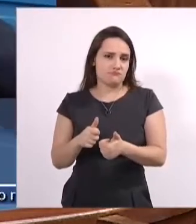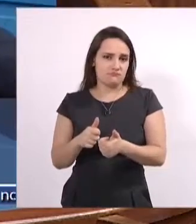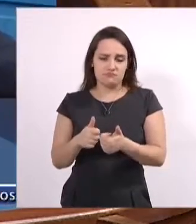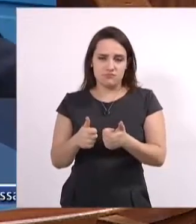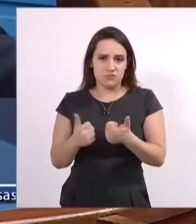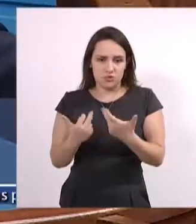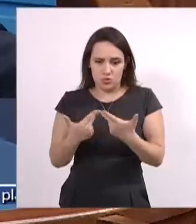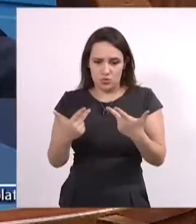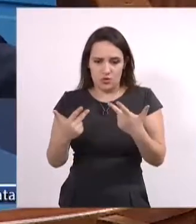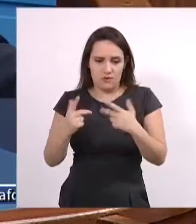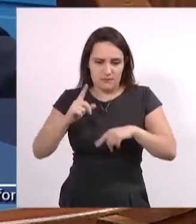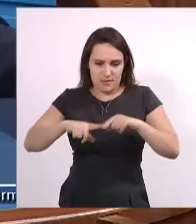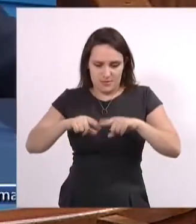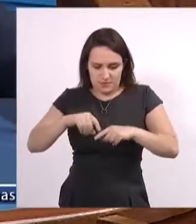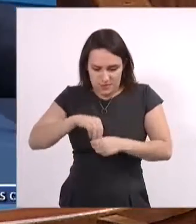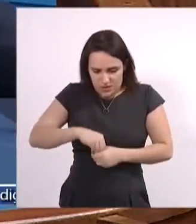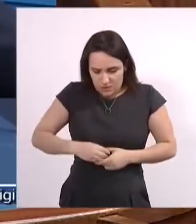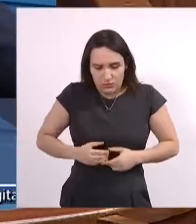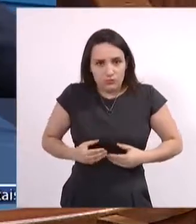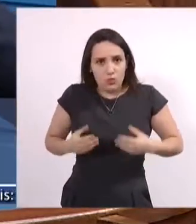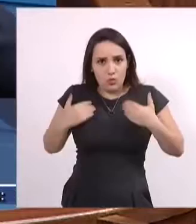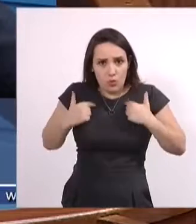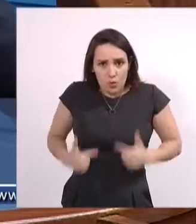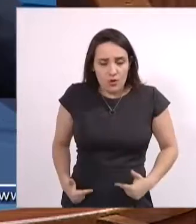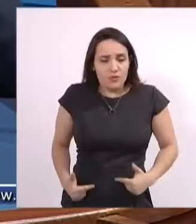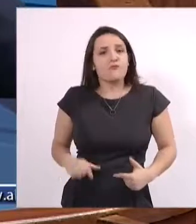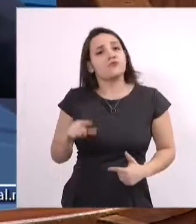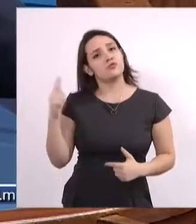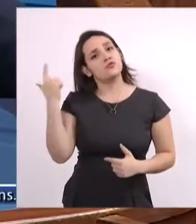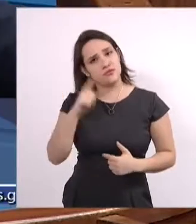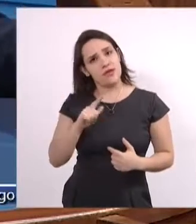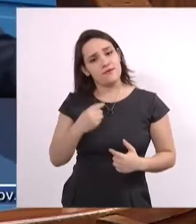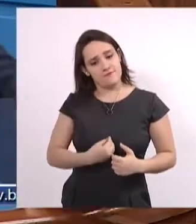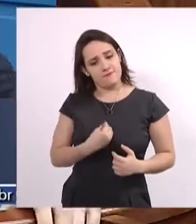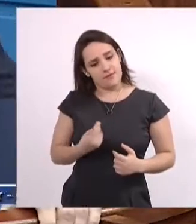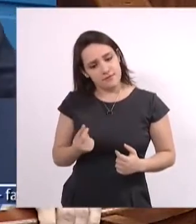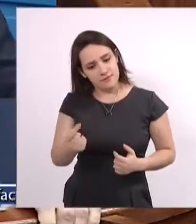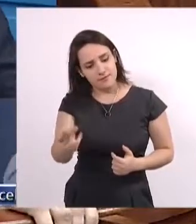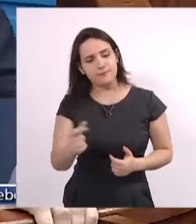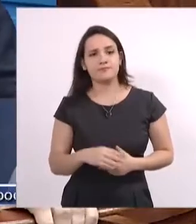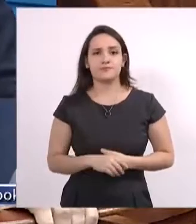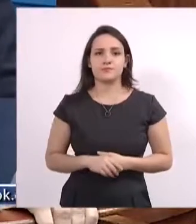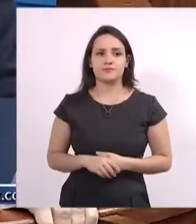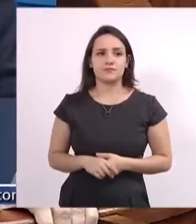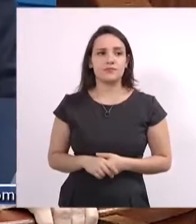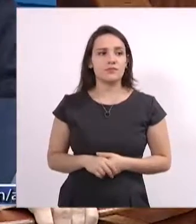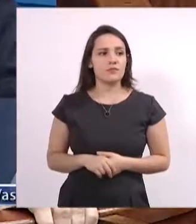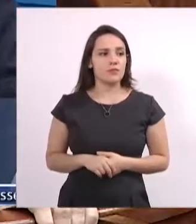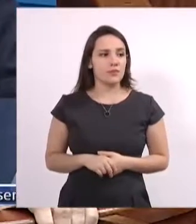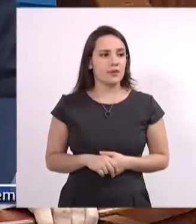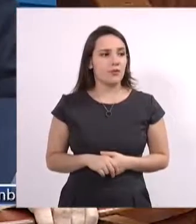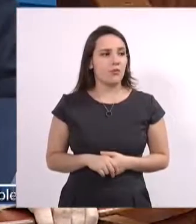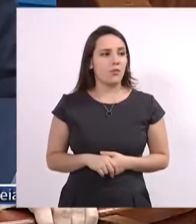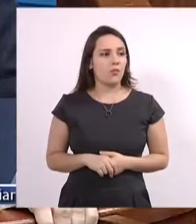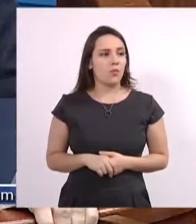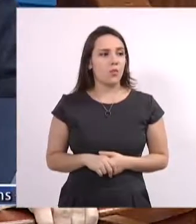você luta pela preservação da vida. Quando você tira